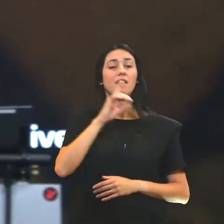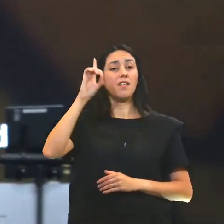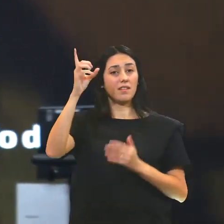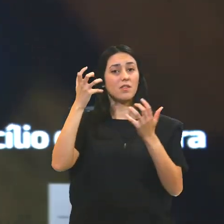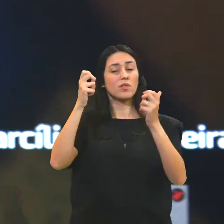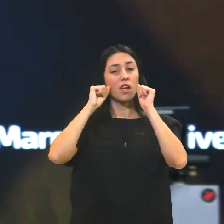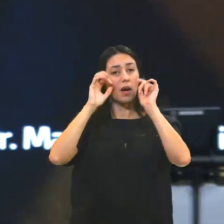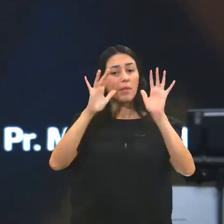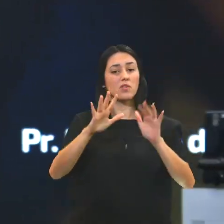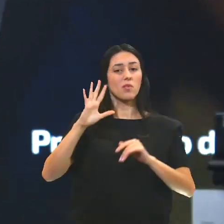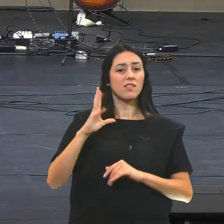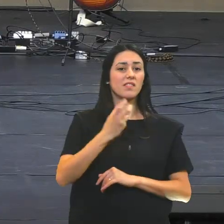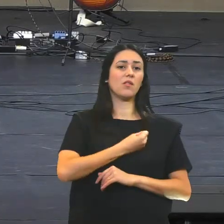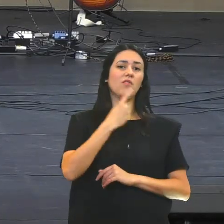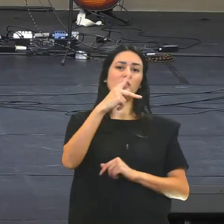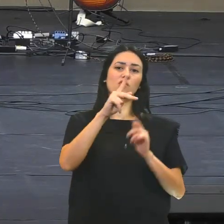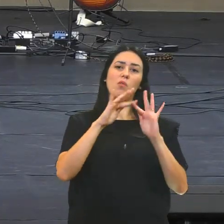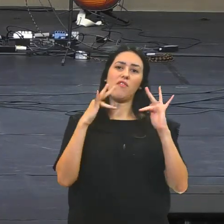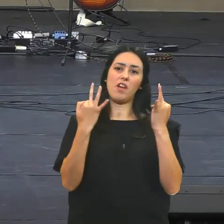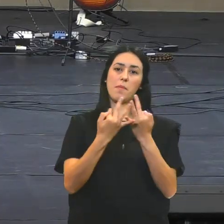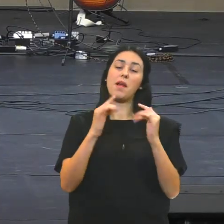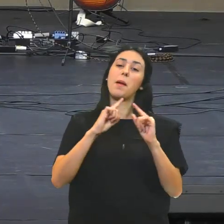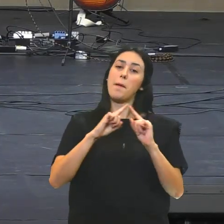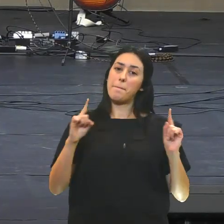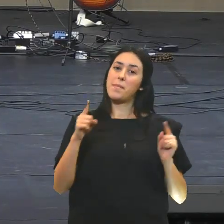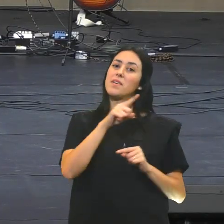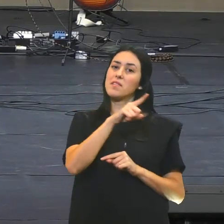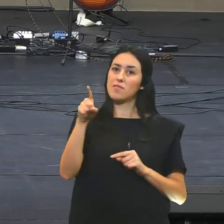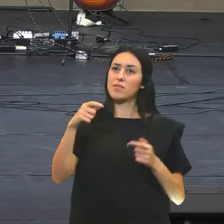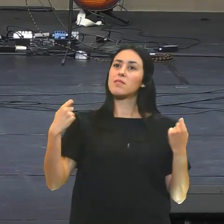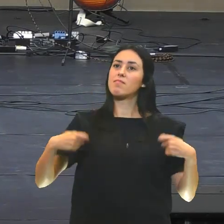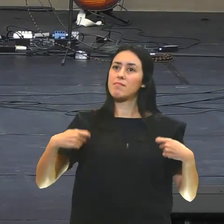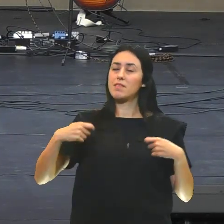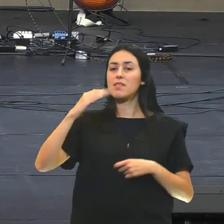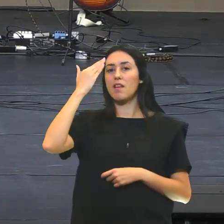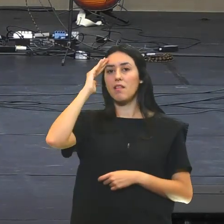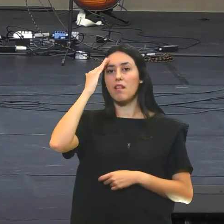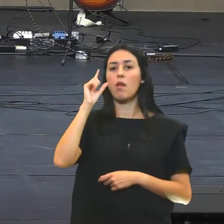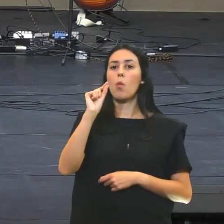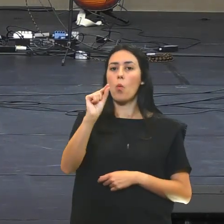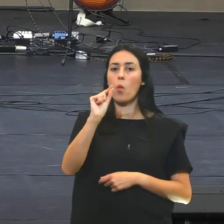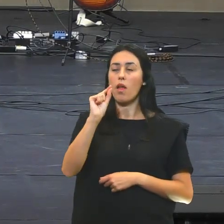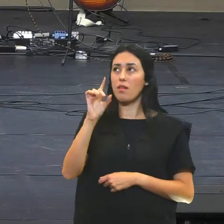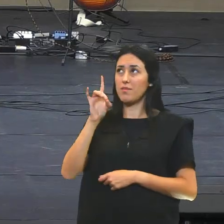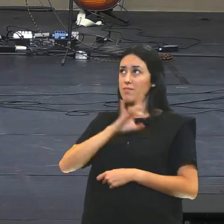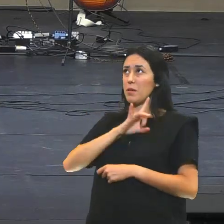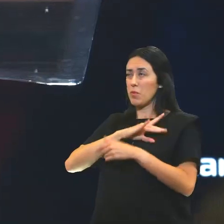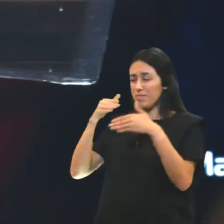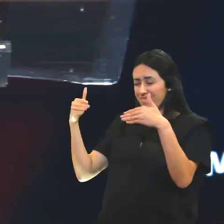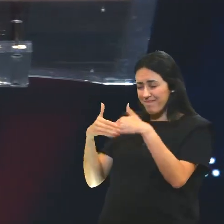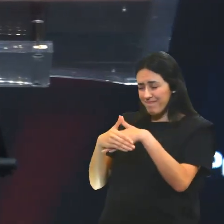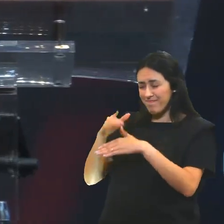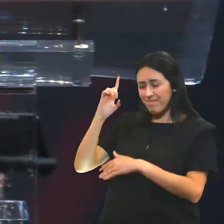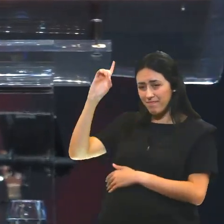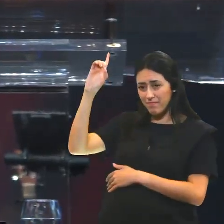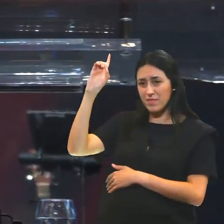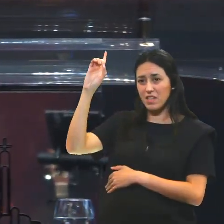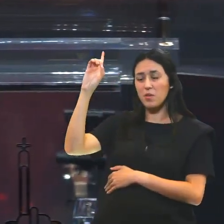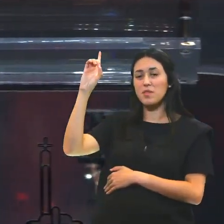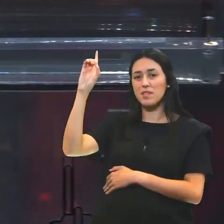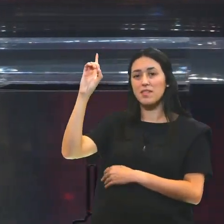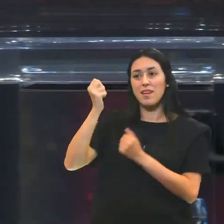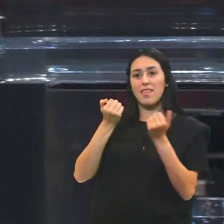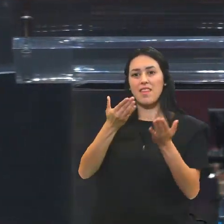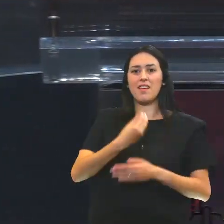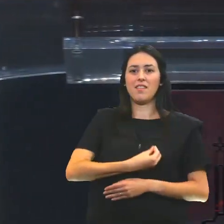a sua família. Mas você precisa entender que o temor de Deus gera vida e precisa fazer essa escolha. Em